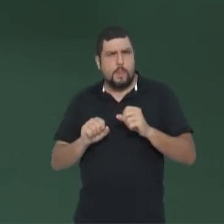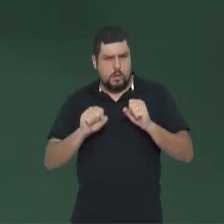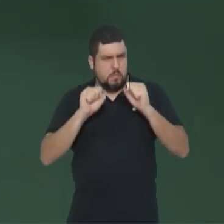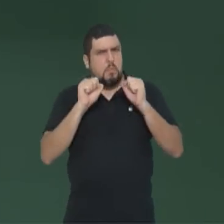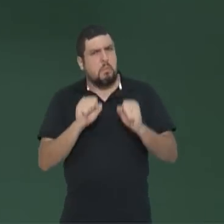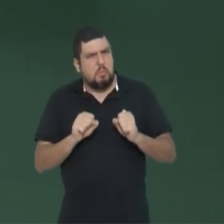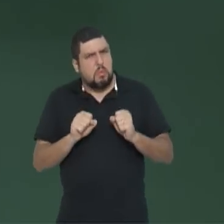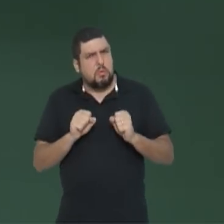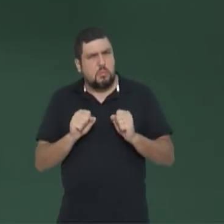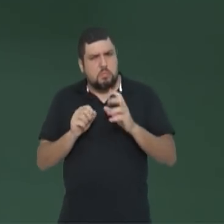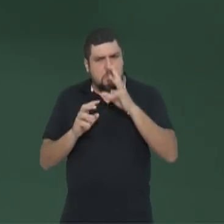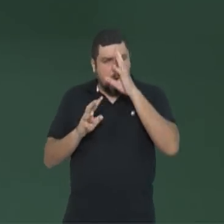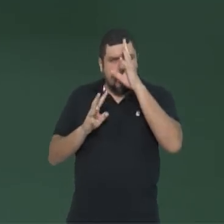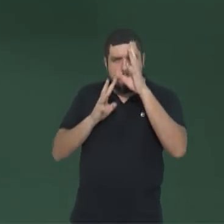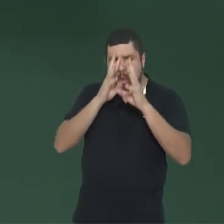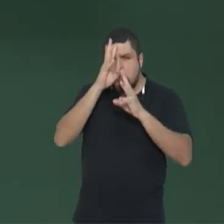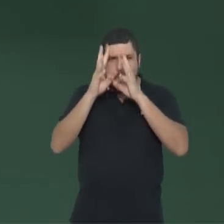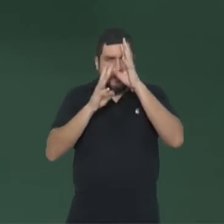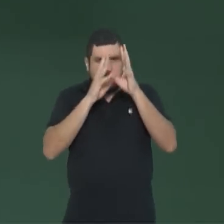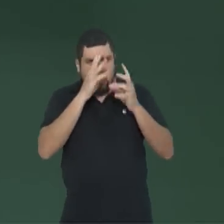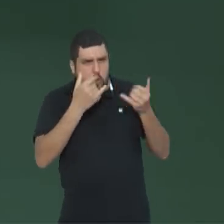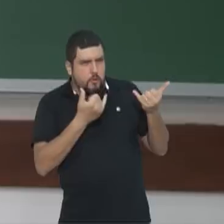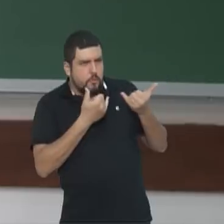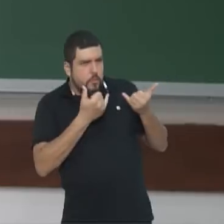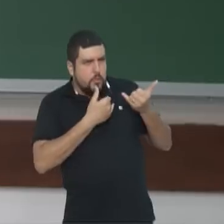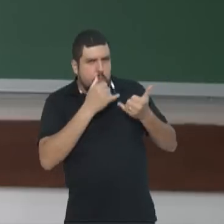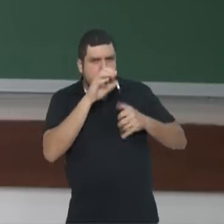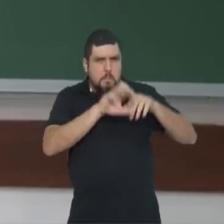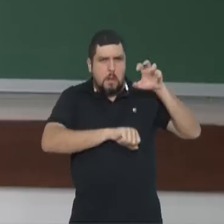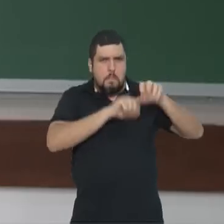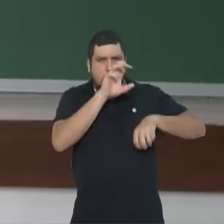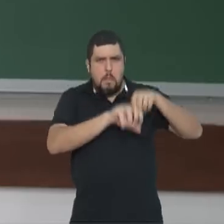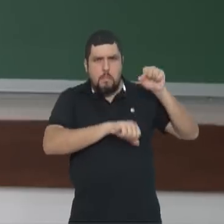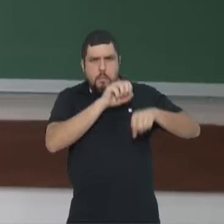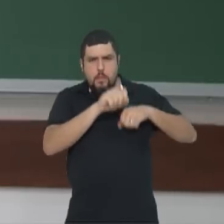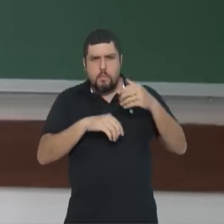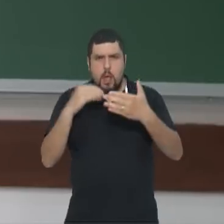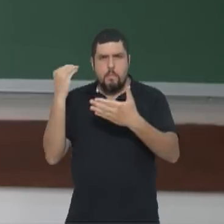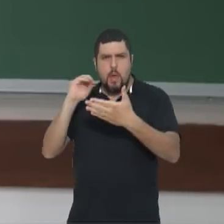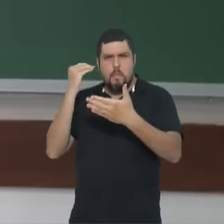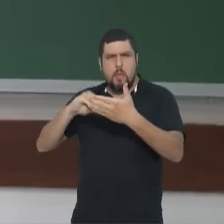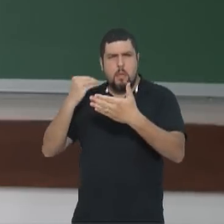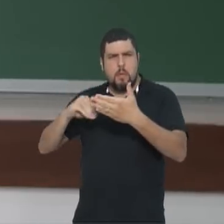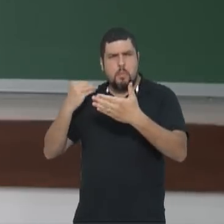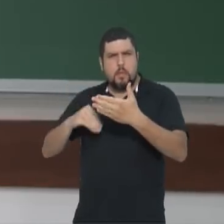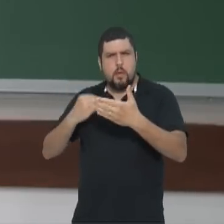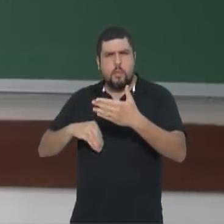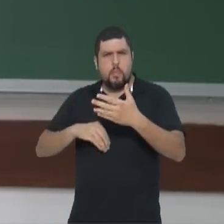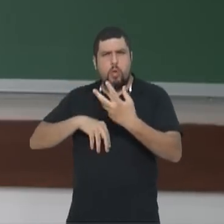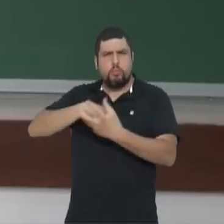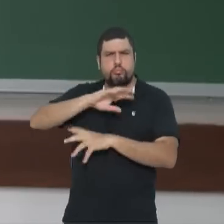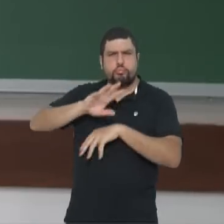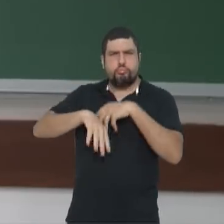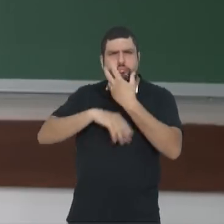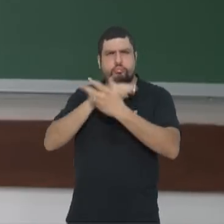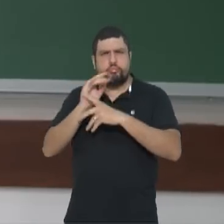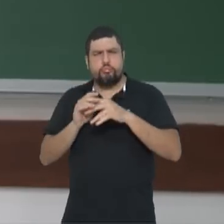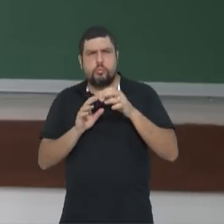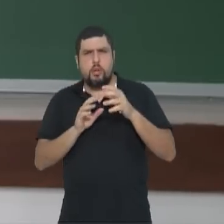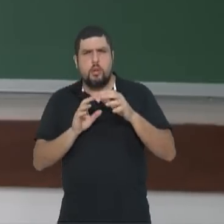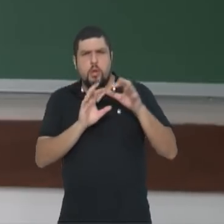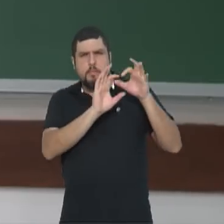as informações que eu encontrar e não me preocupar com a sequência das informações,